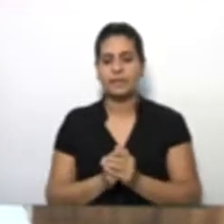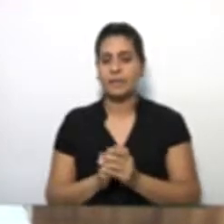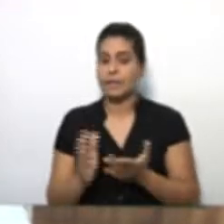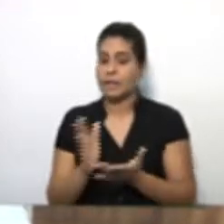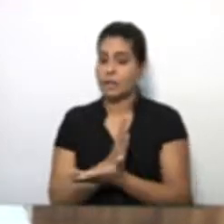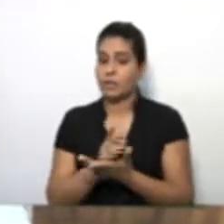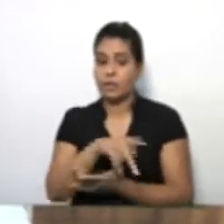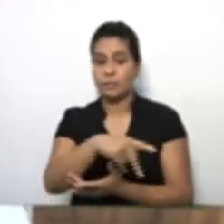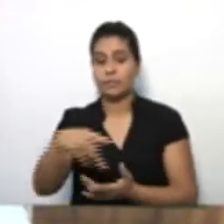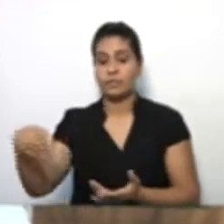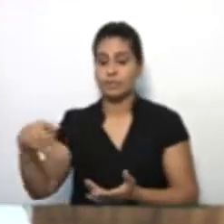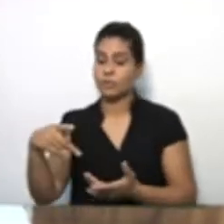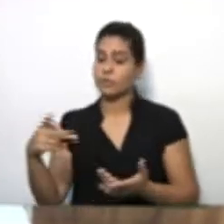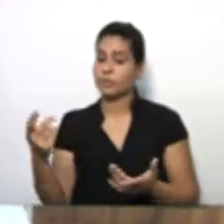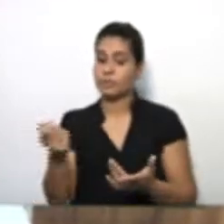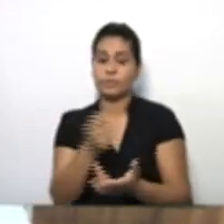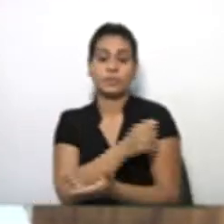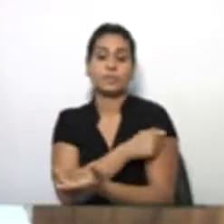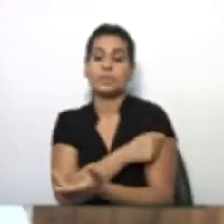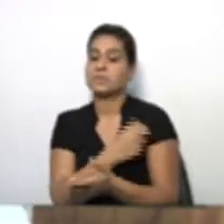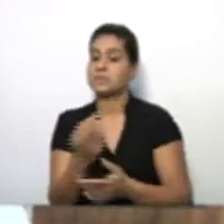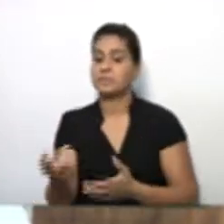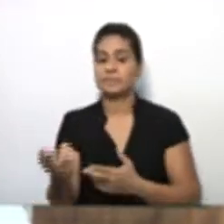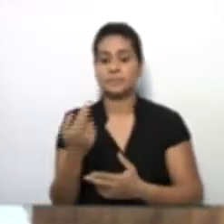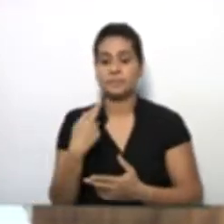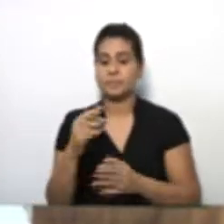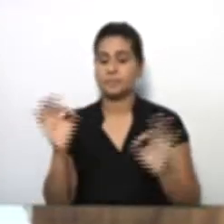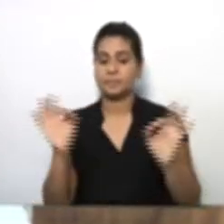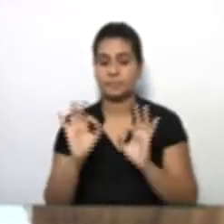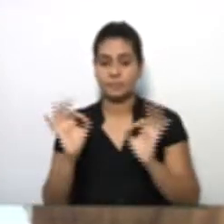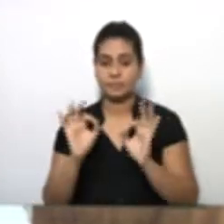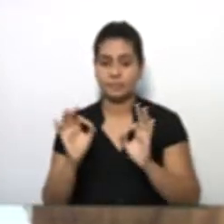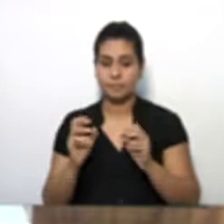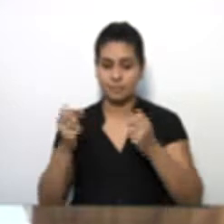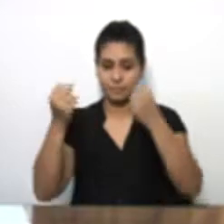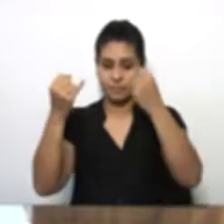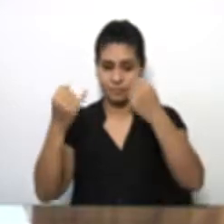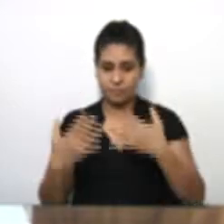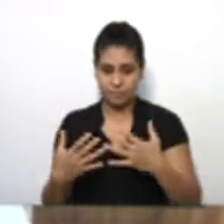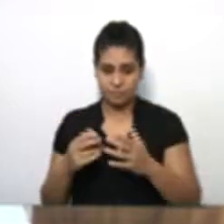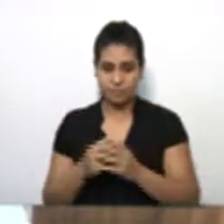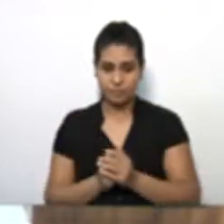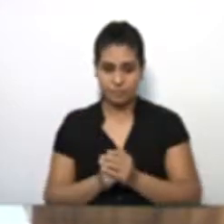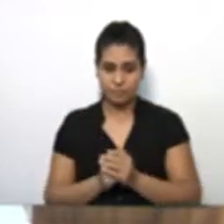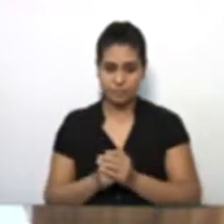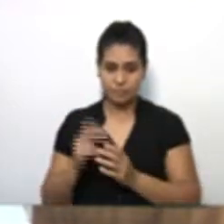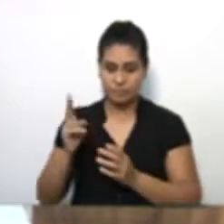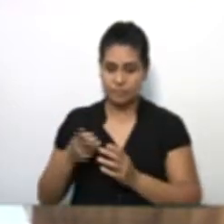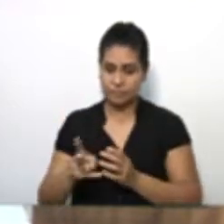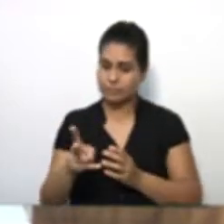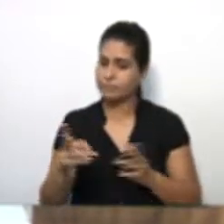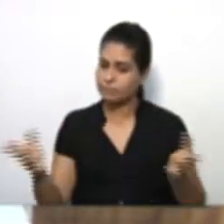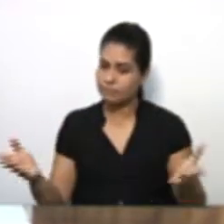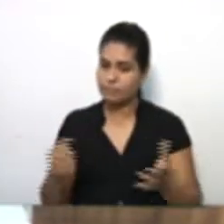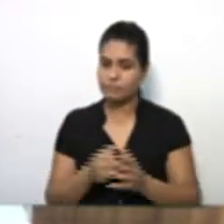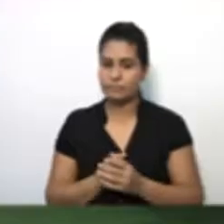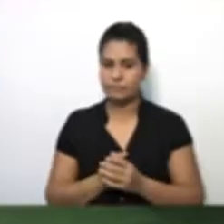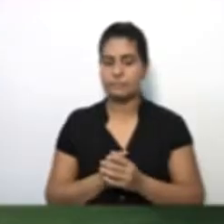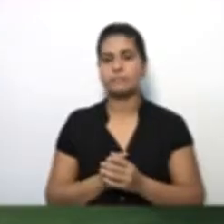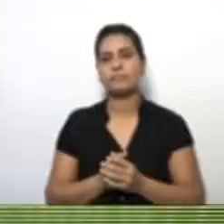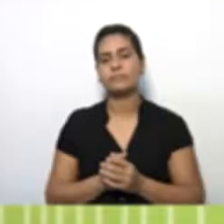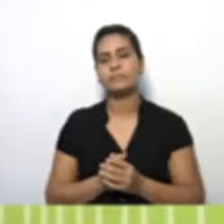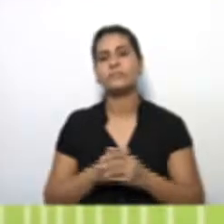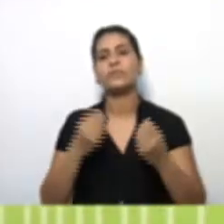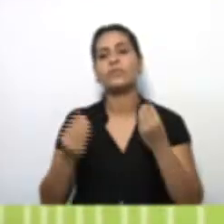dos professores nem aluno fez nenhuma colocação, então podemos continuar, professor Alberto. Legal, vamos falar então